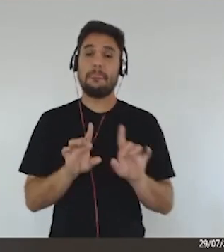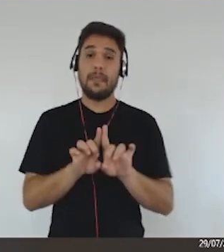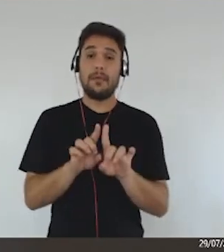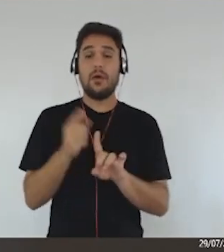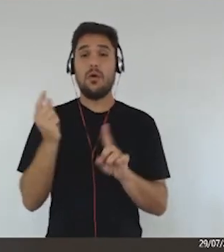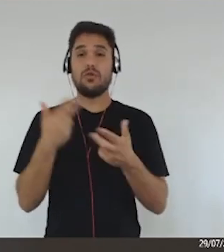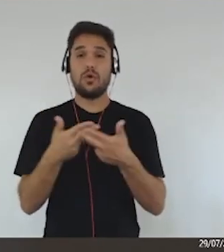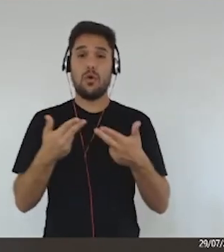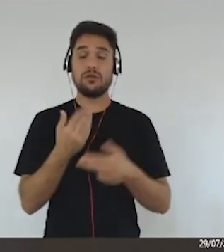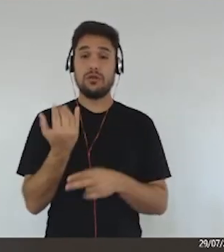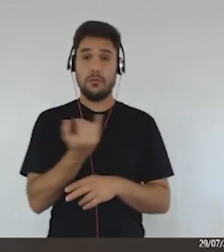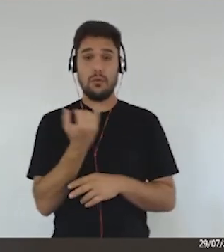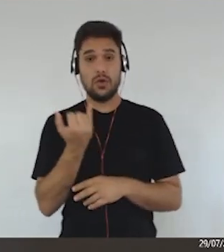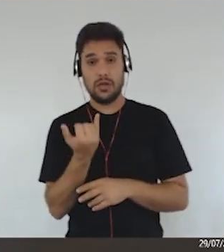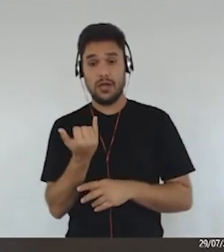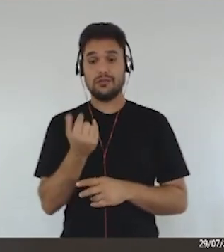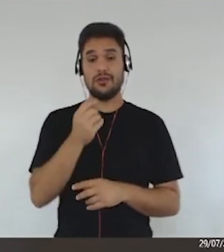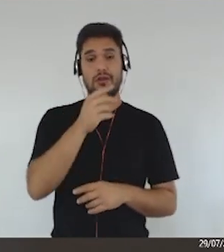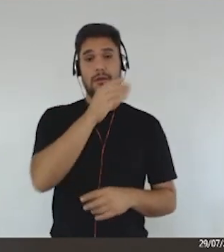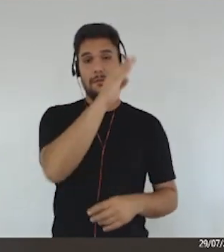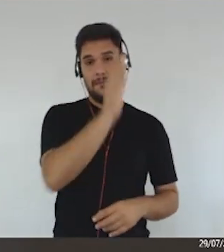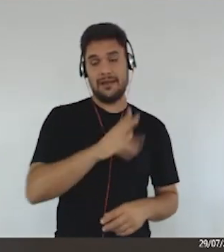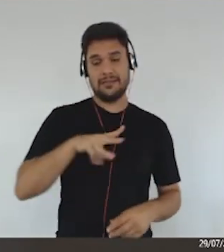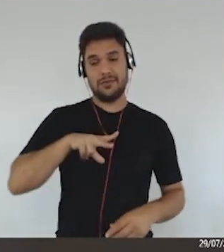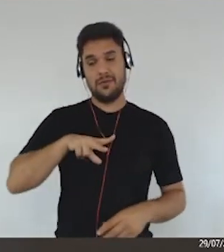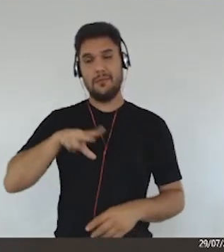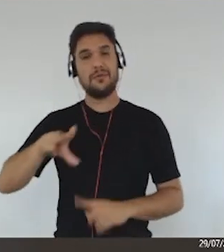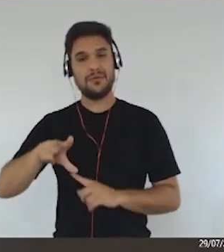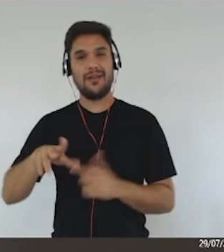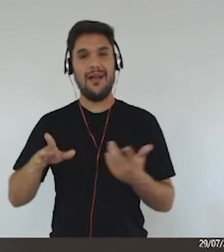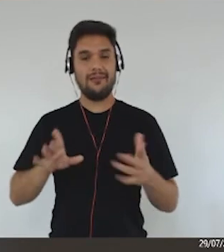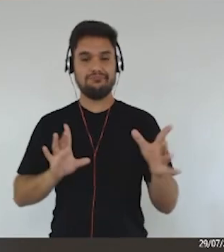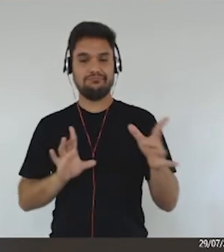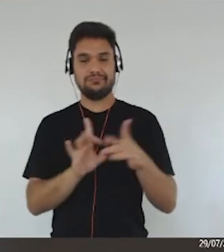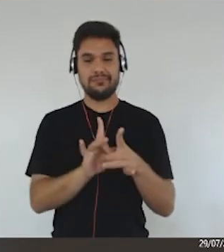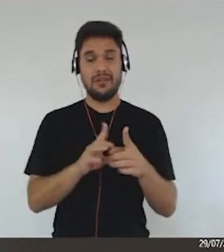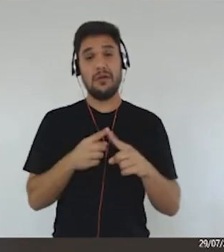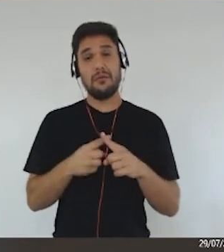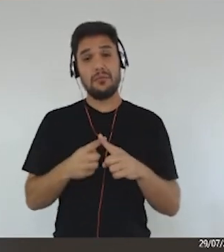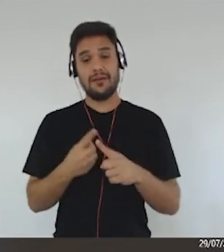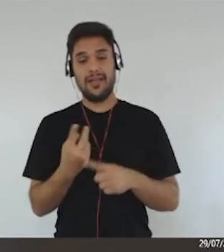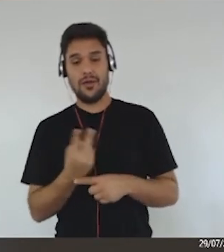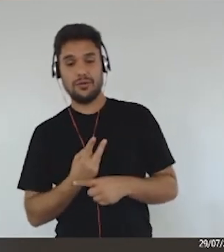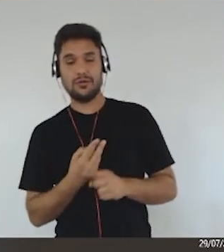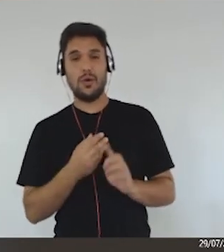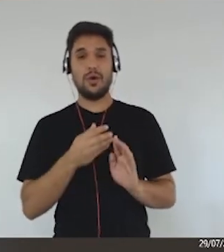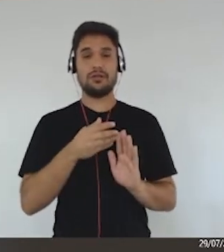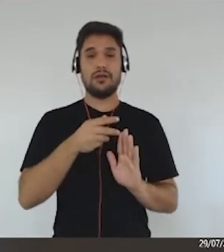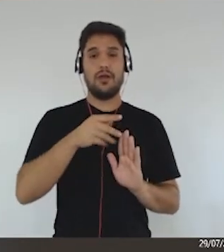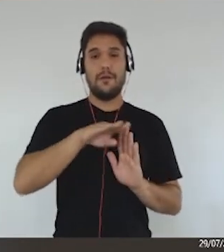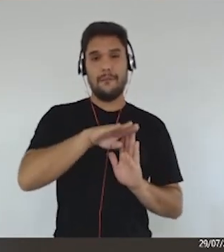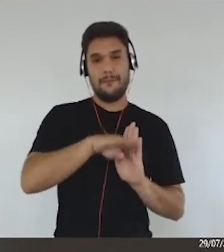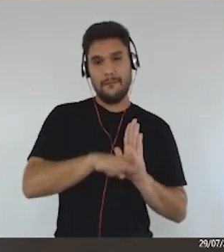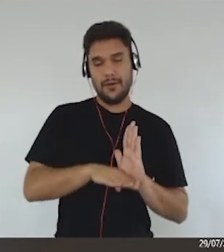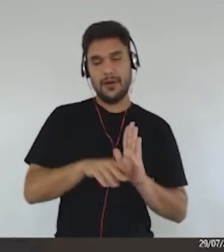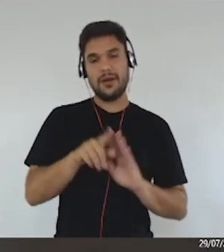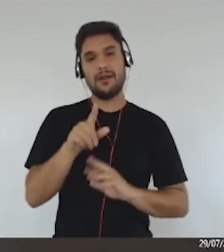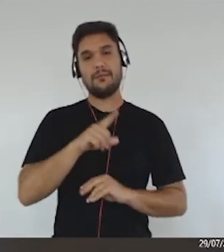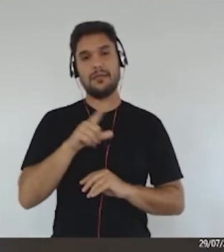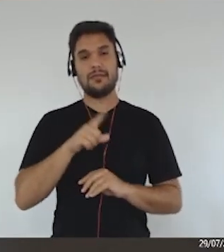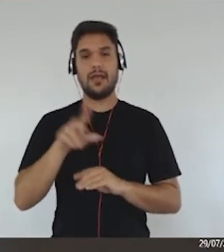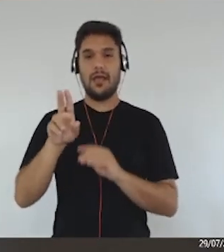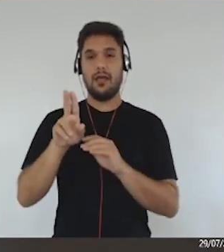que é importante, que toca Brasil e Portugal, porque dentro do contexto do funcionamento dos programas, a gente fala, vamos dizer assim, de um aspecto